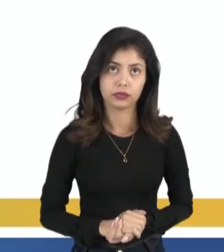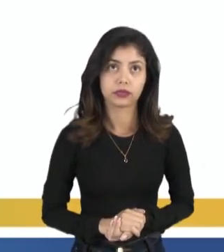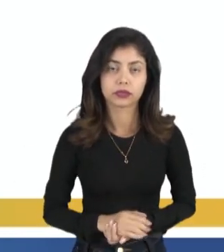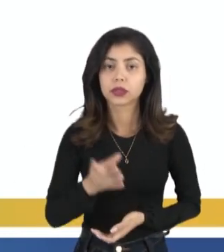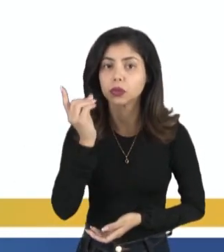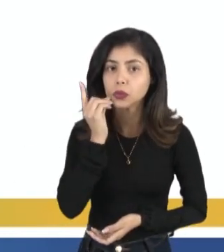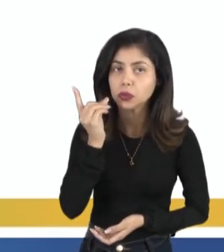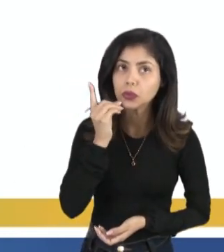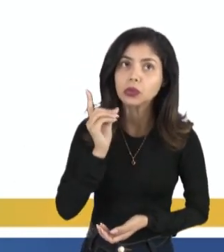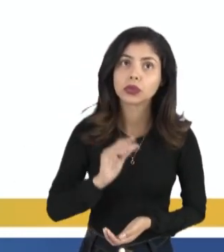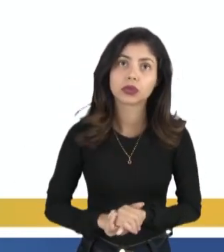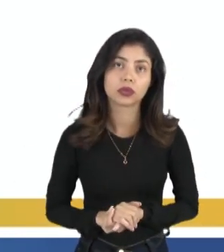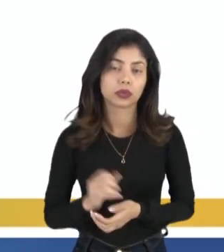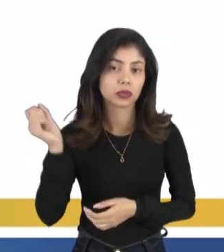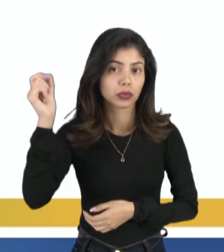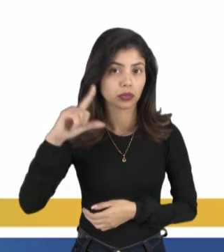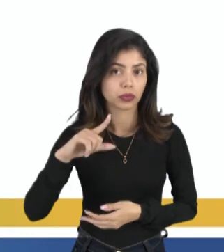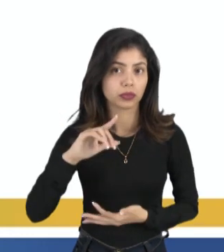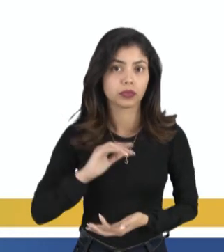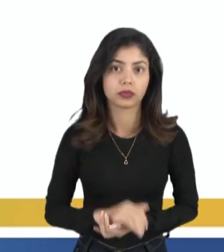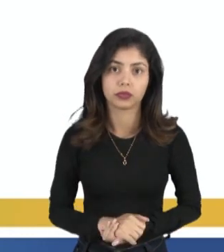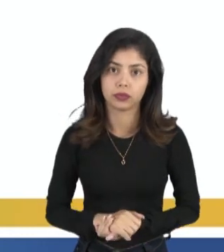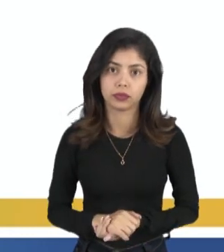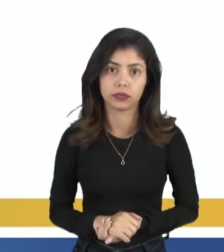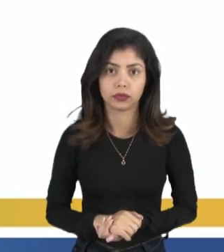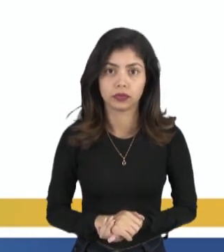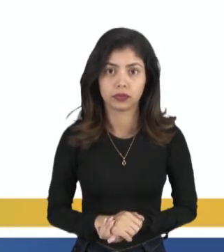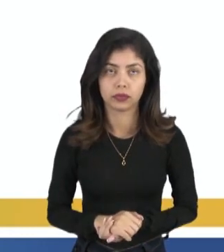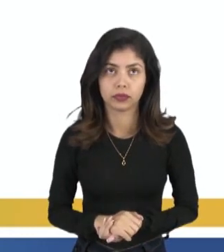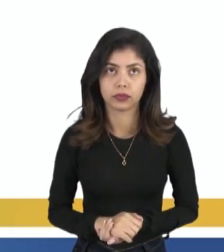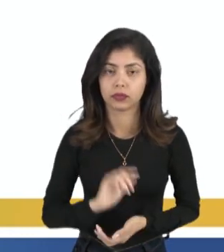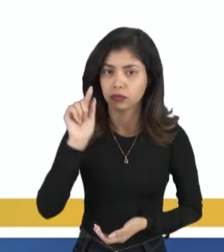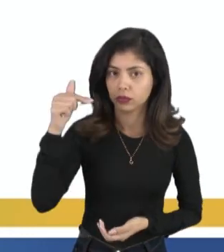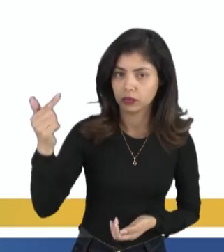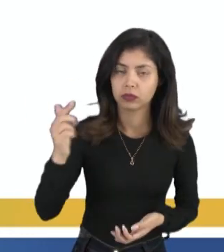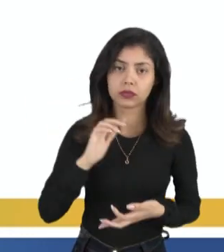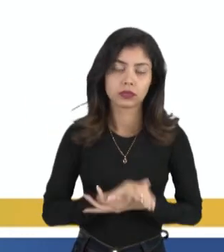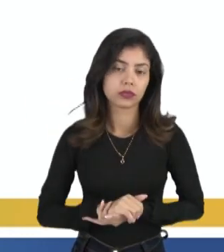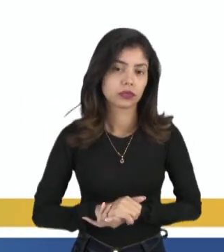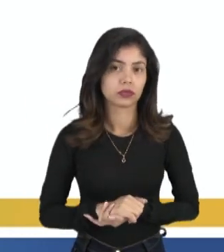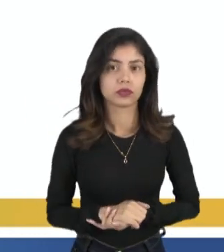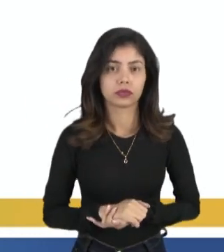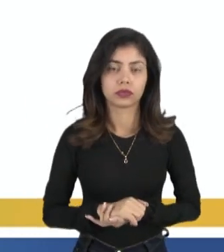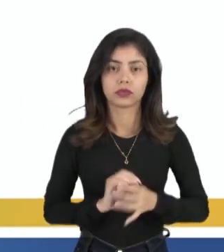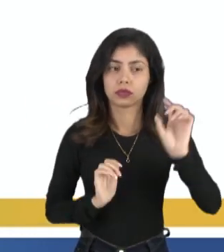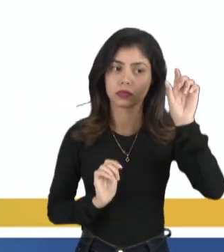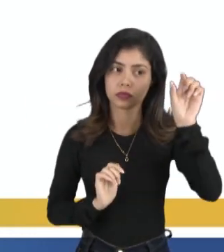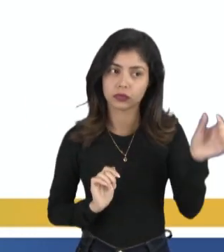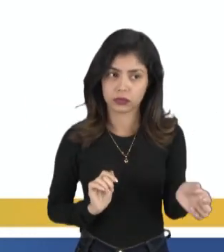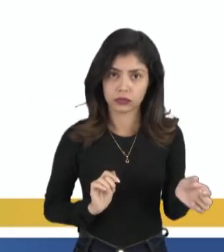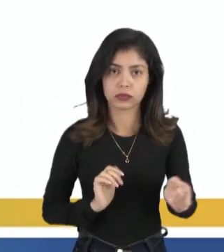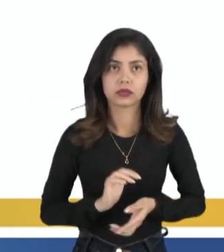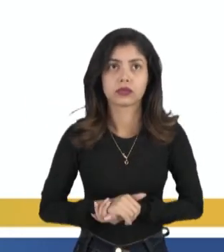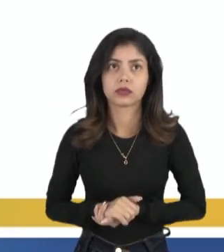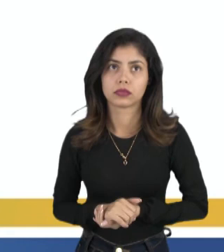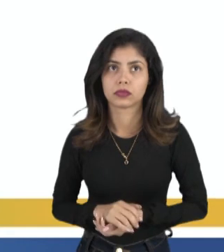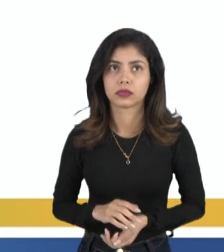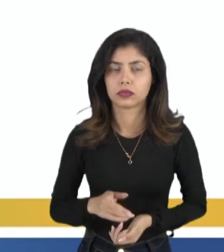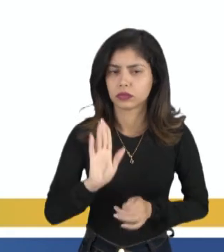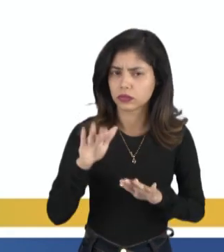está dia vão ver só o Sol. Então, aqui não tem eclipse. Mas do outro lado, tem a Lua.